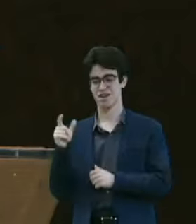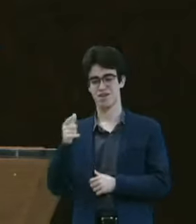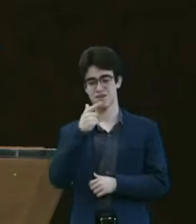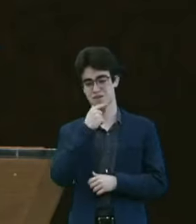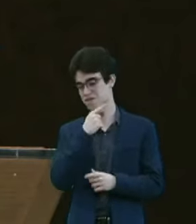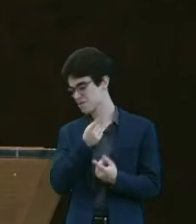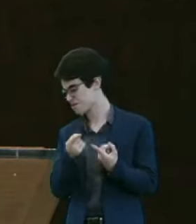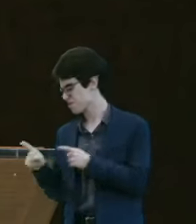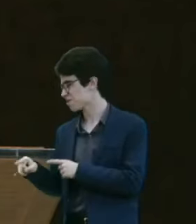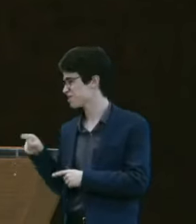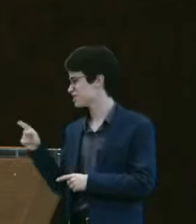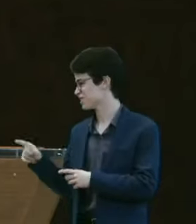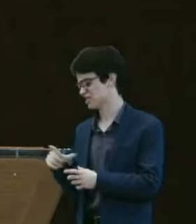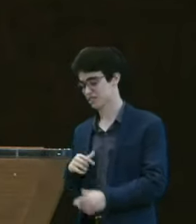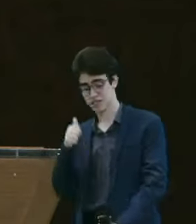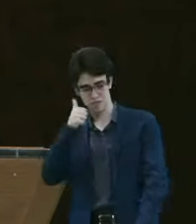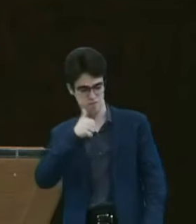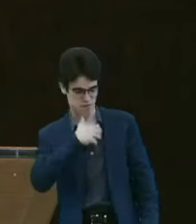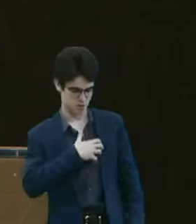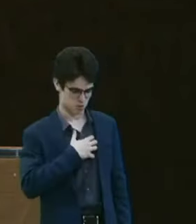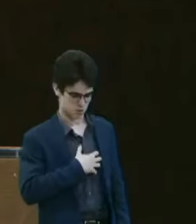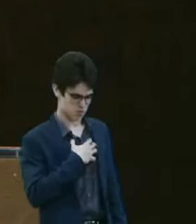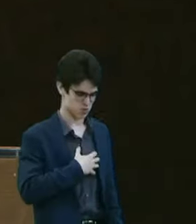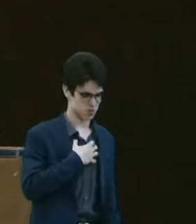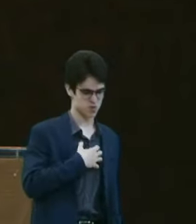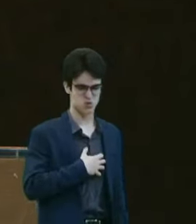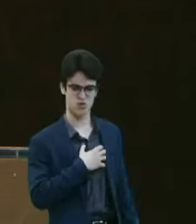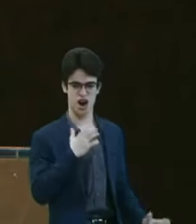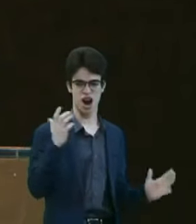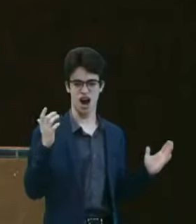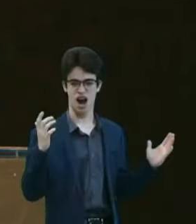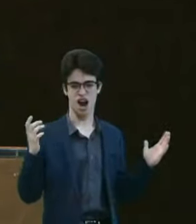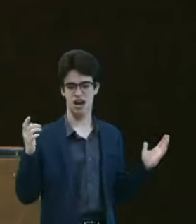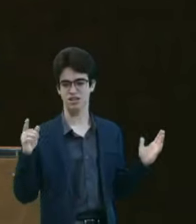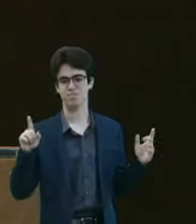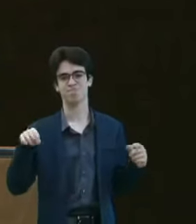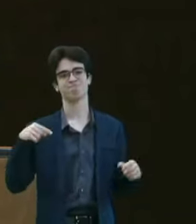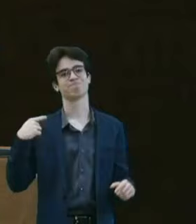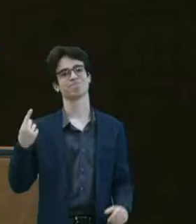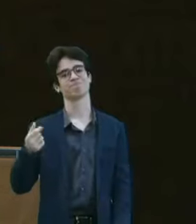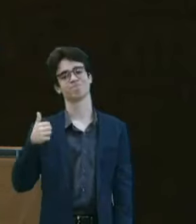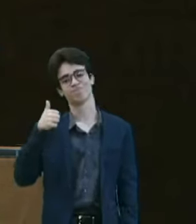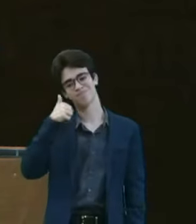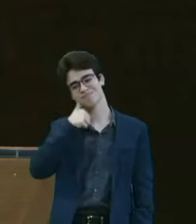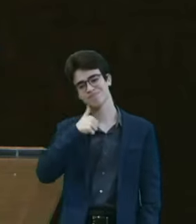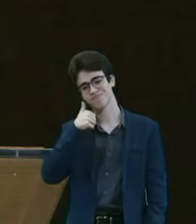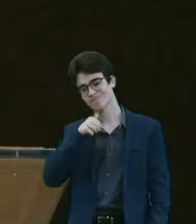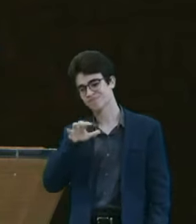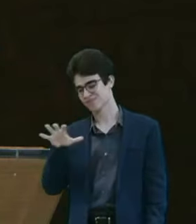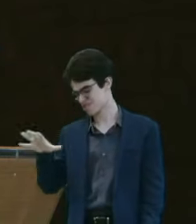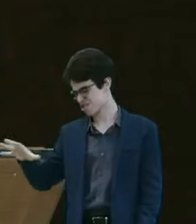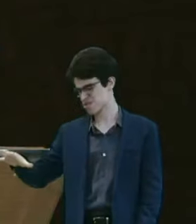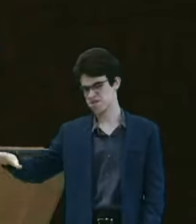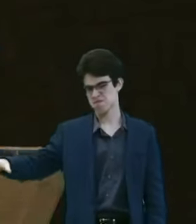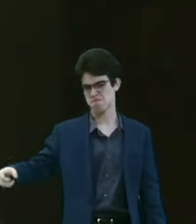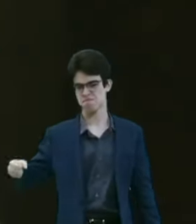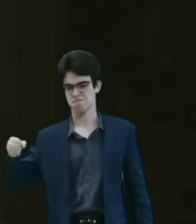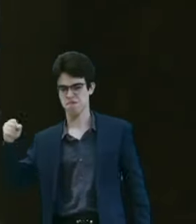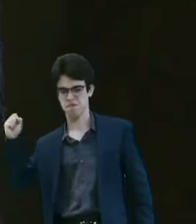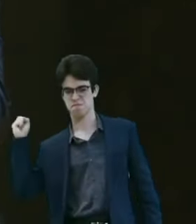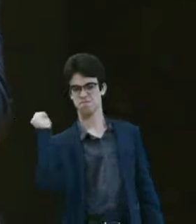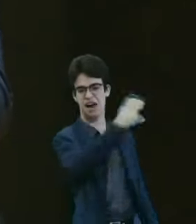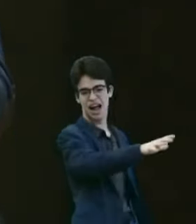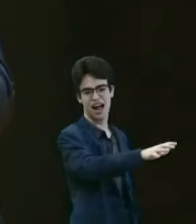a Nina e ela começou a ficar nervosa, começou a ficar brava. Aí daqui a pouco a Nina pegou o que tinha na frente e jogou